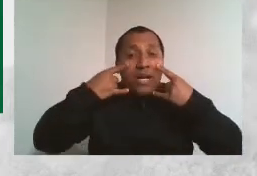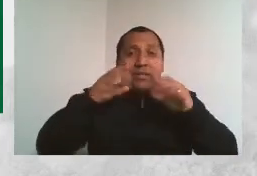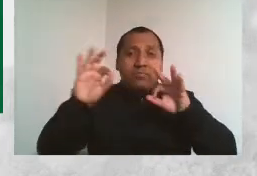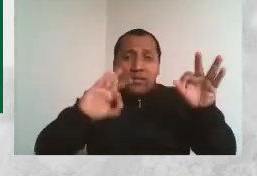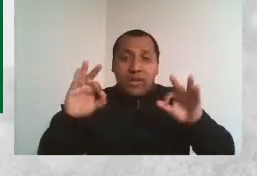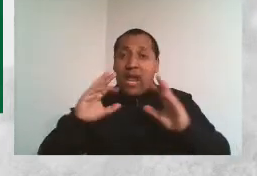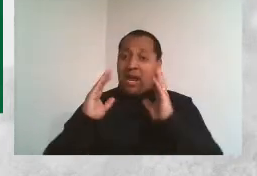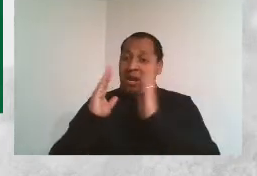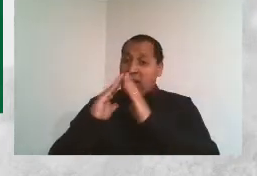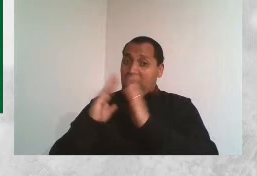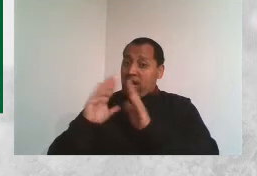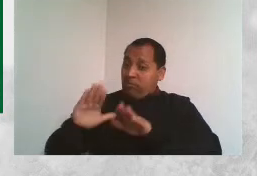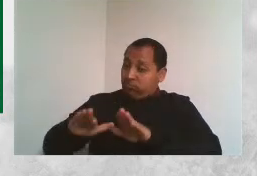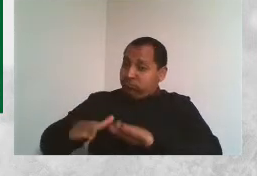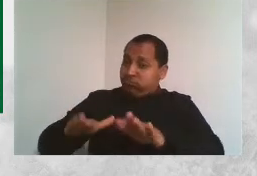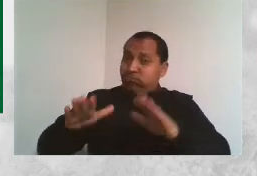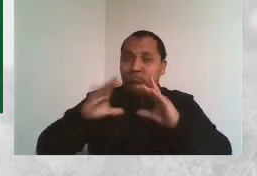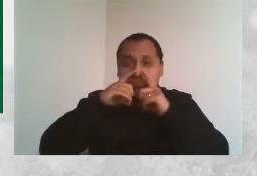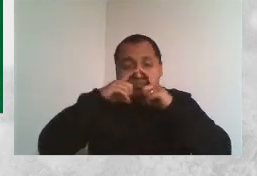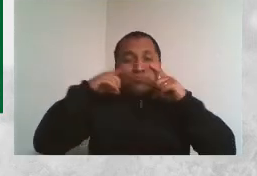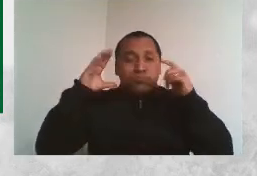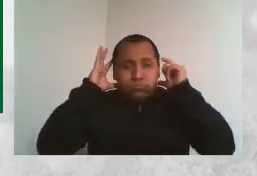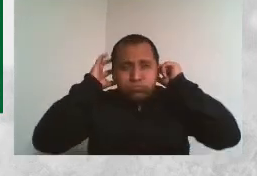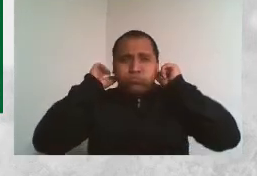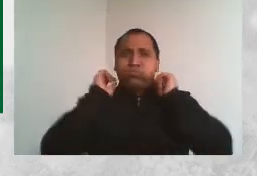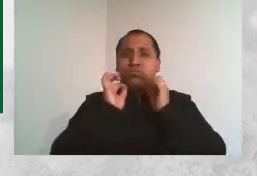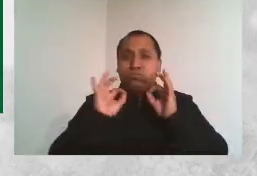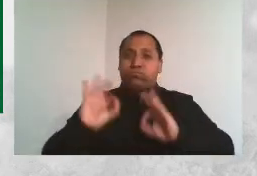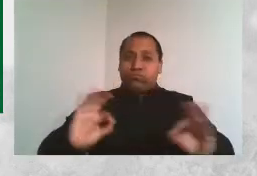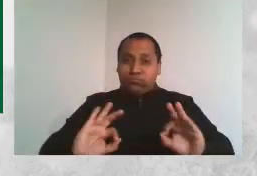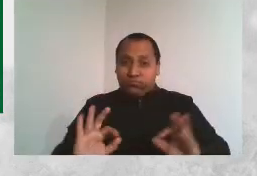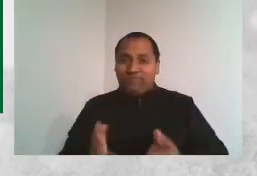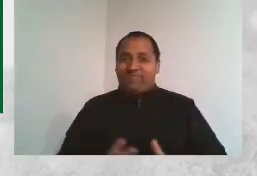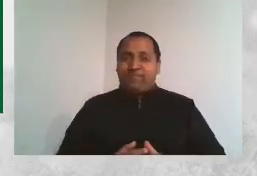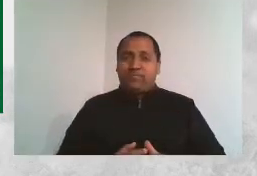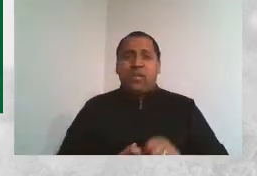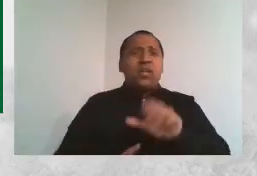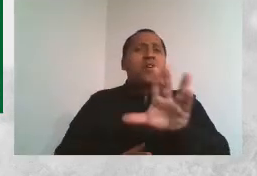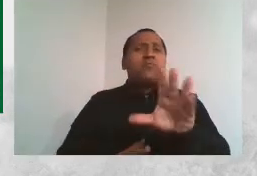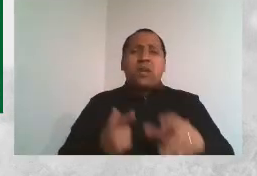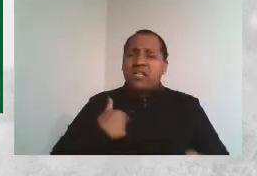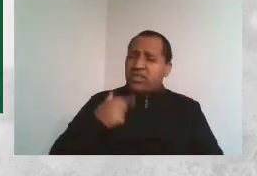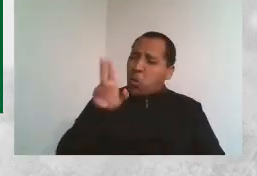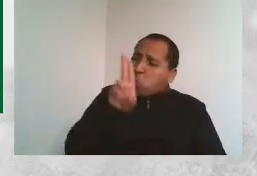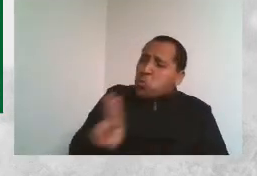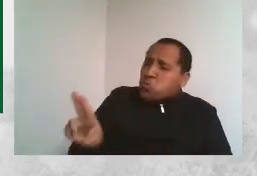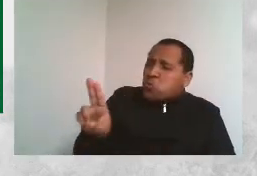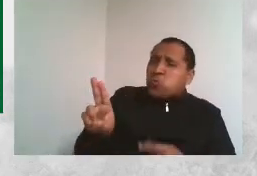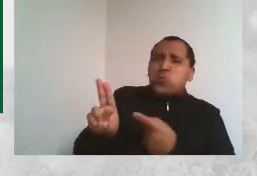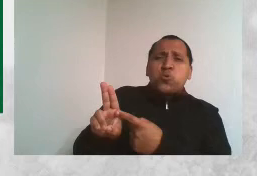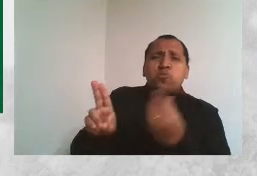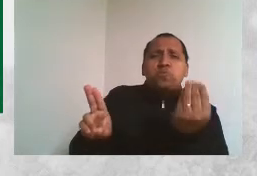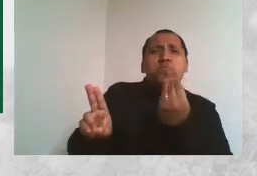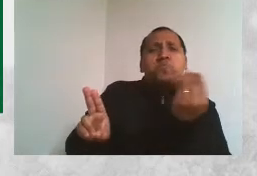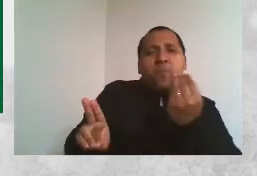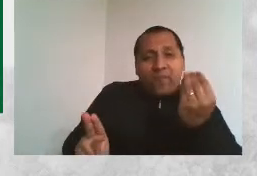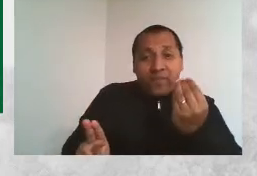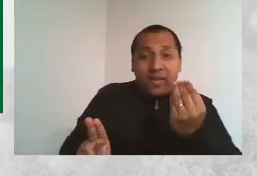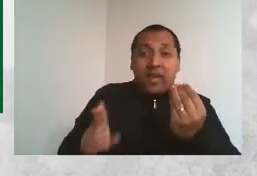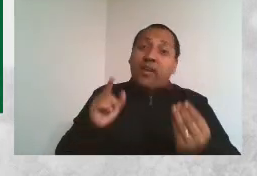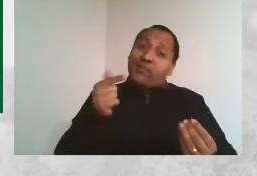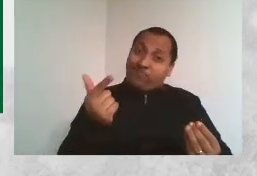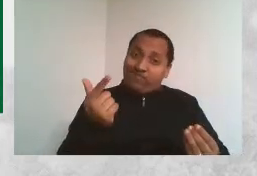que sempre essas recomendações de como usá-las são